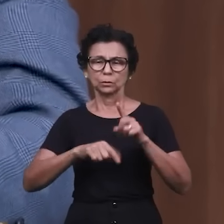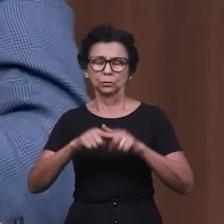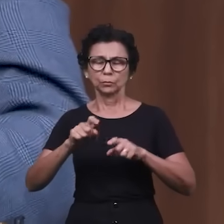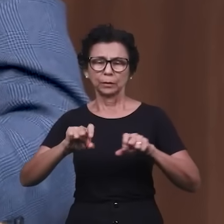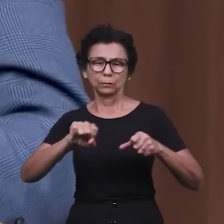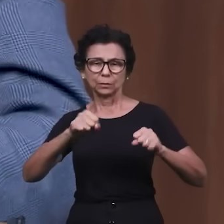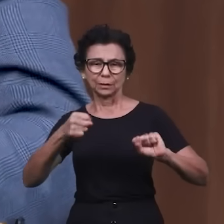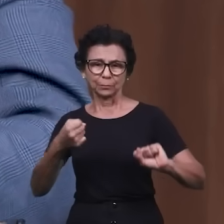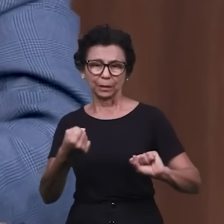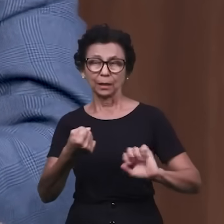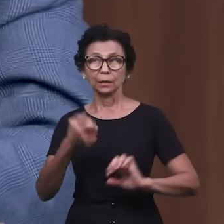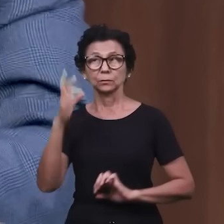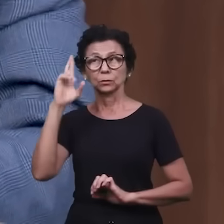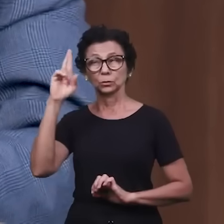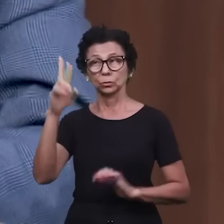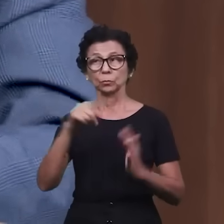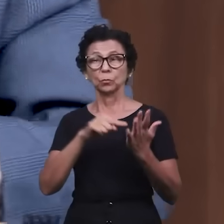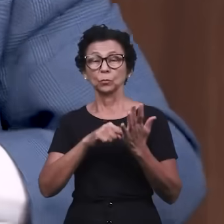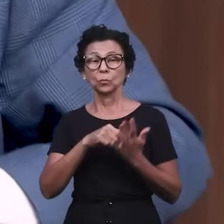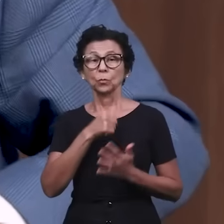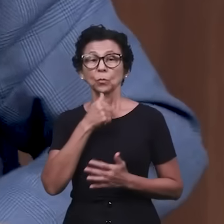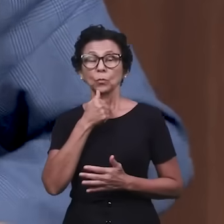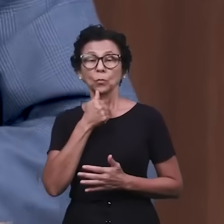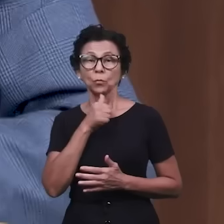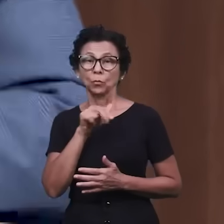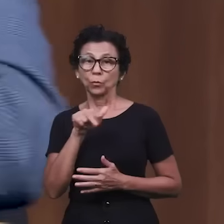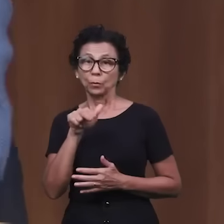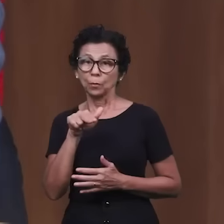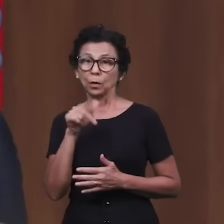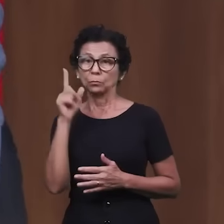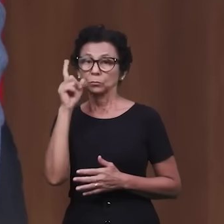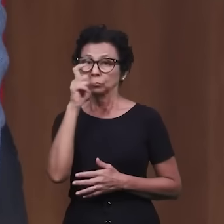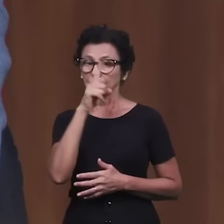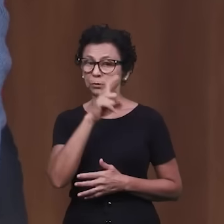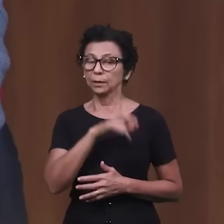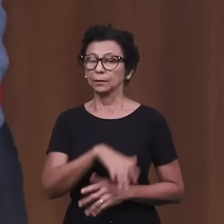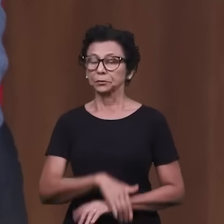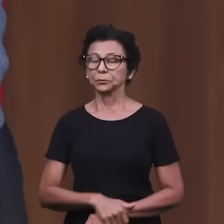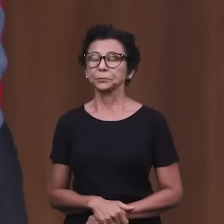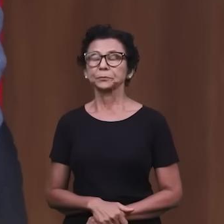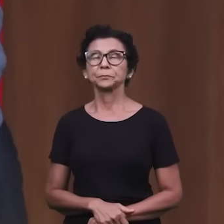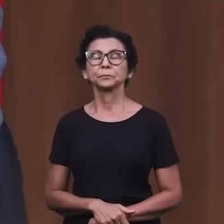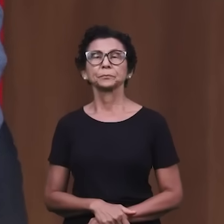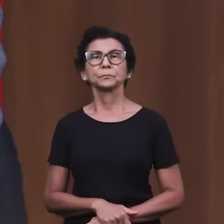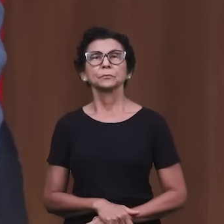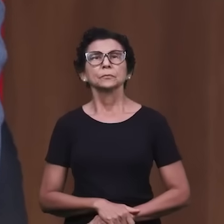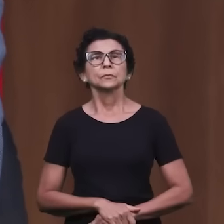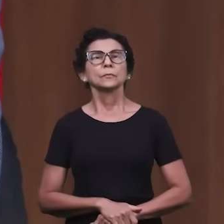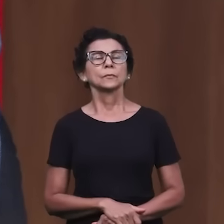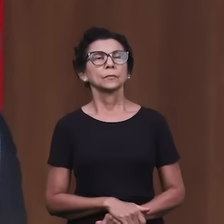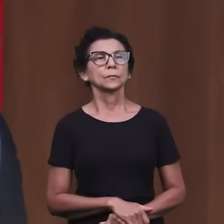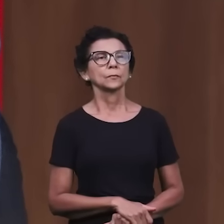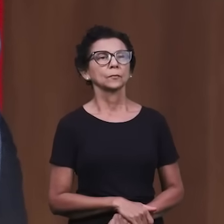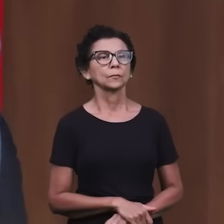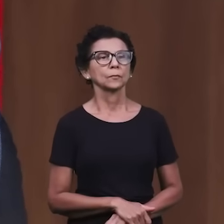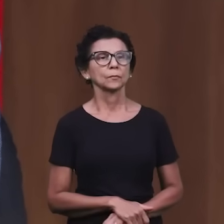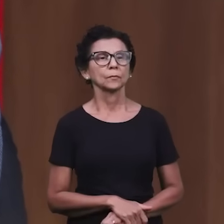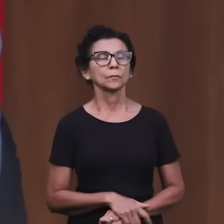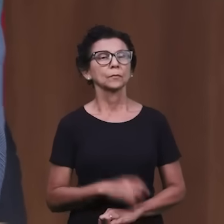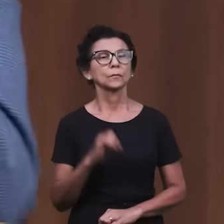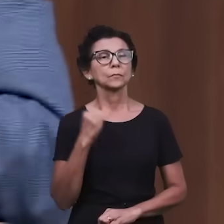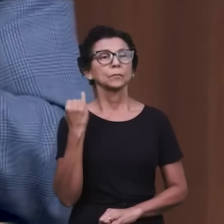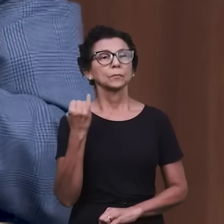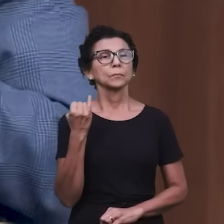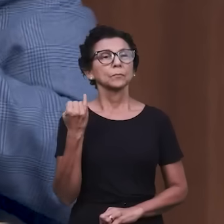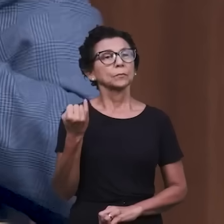a respeito de um irmão que está numa dificuldade e tal. Então isso, o Sérgio e Marcelo, no grupo de intercessão é muito